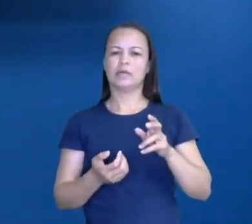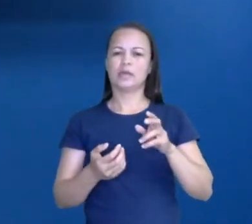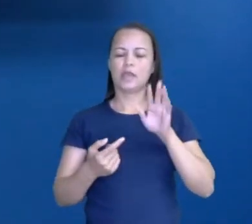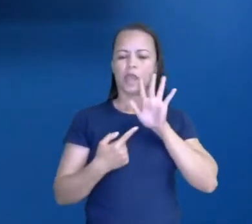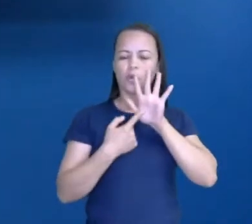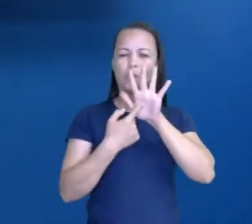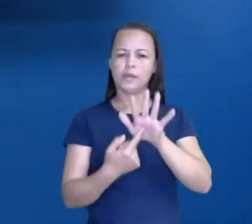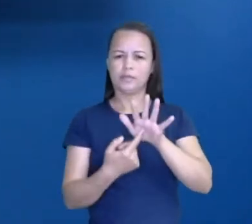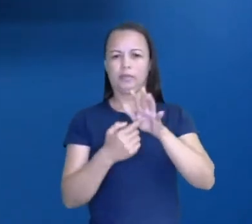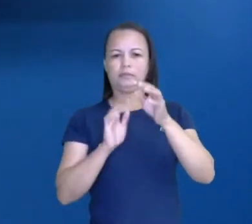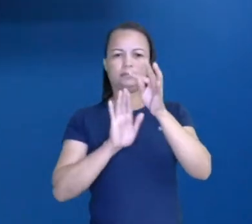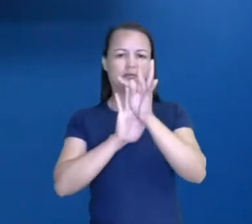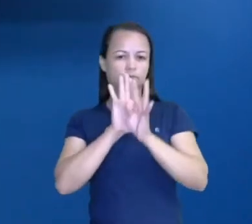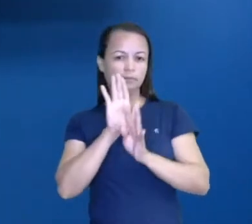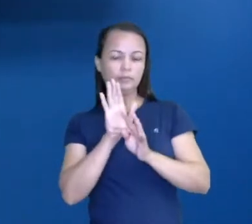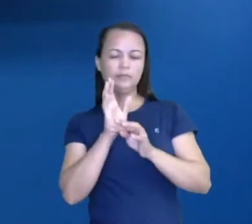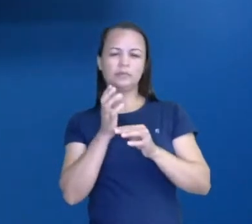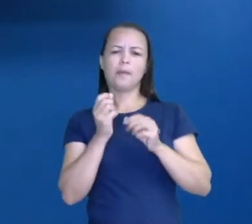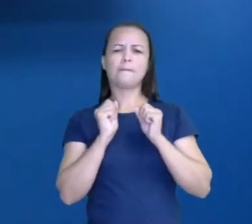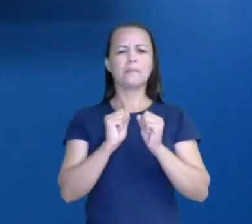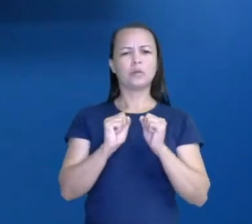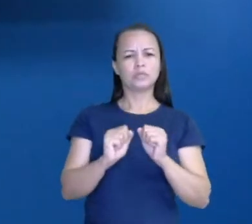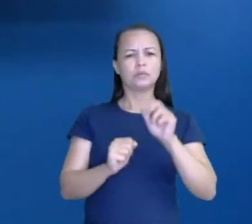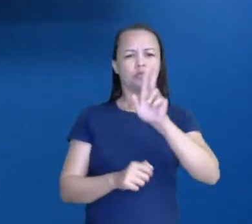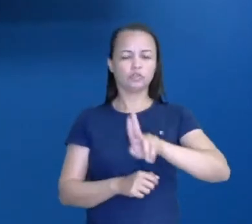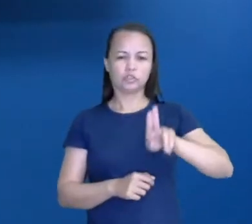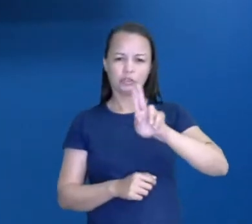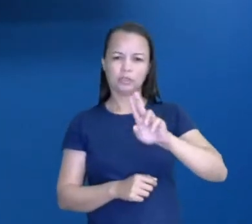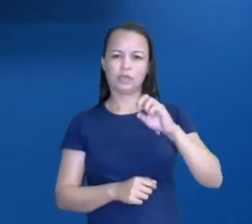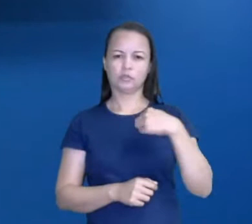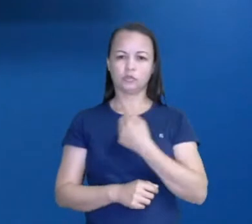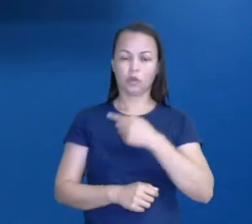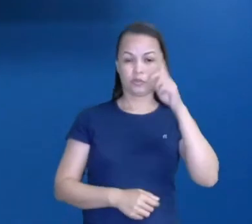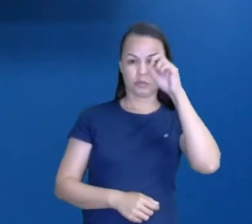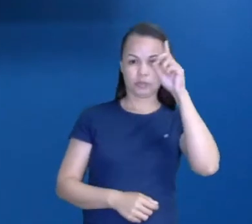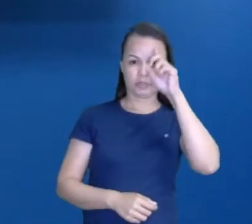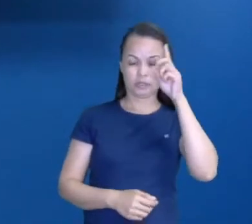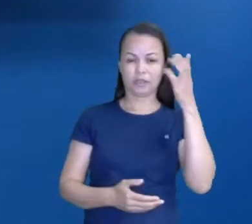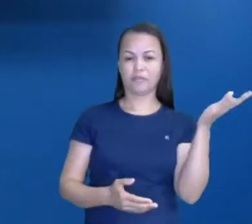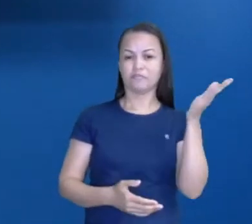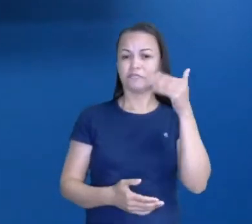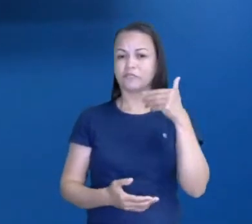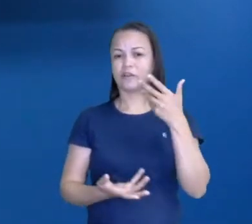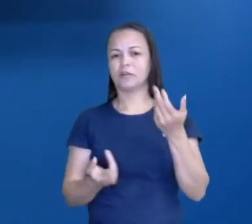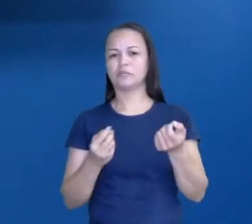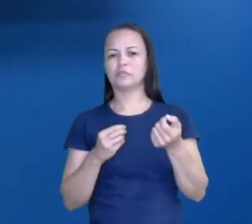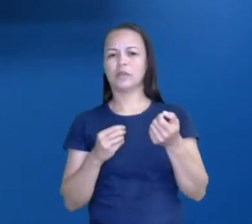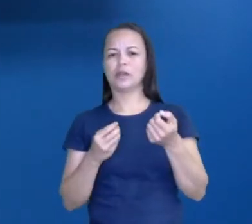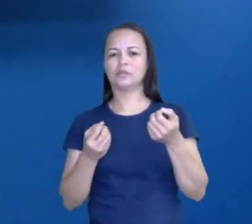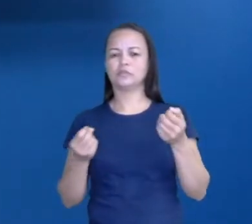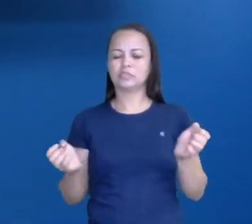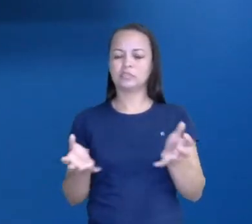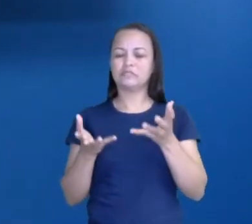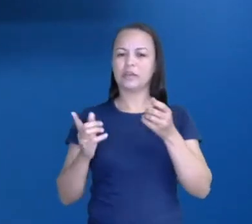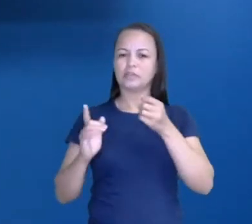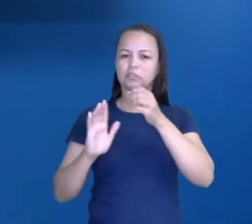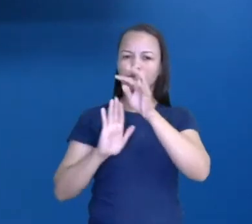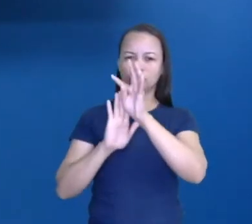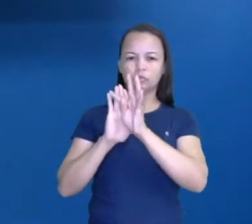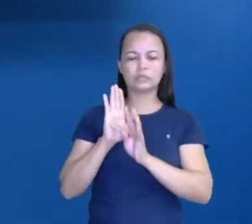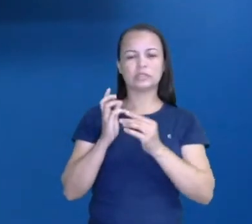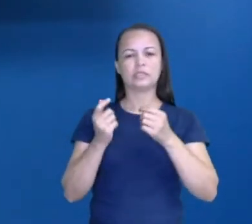textos, podemos utilizar em nosso dia a dia. Vamos ver agora? Vamos entrar nesse universo aí da nossa língua portuguesa, certo?